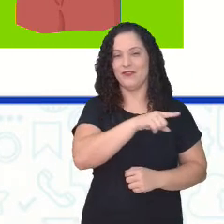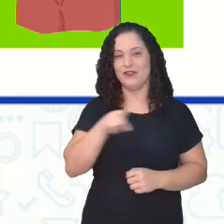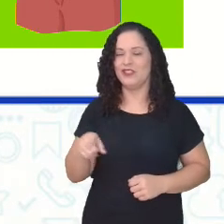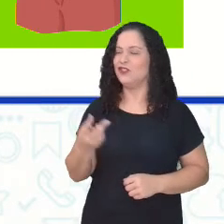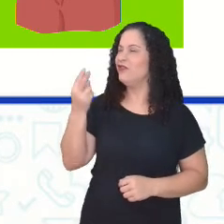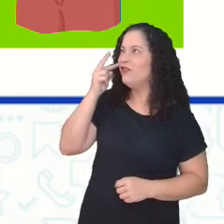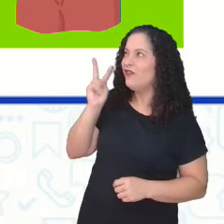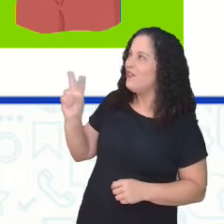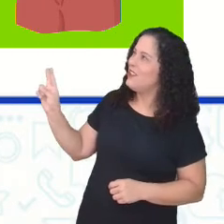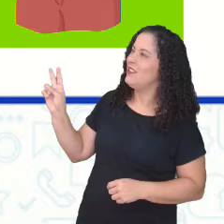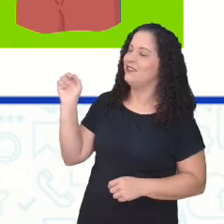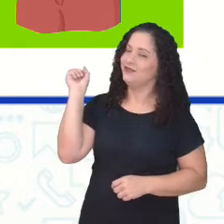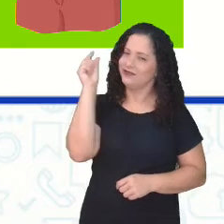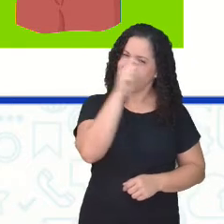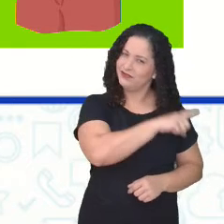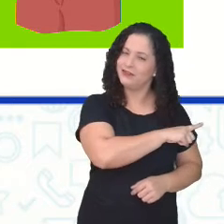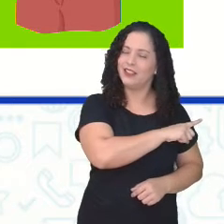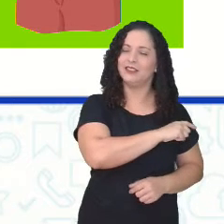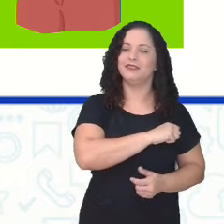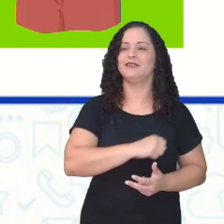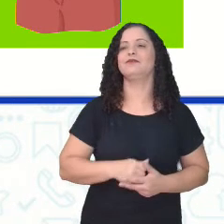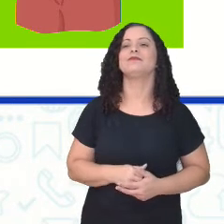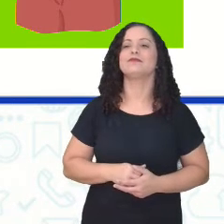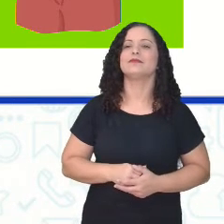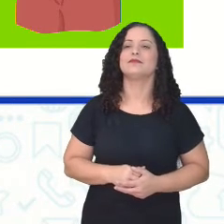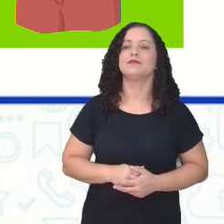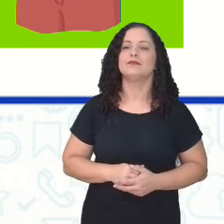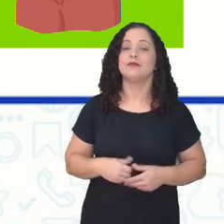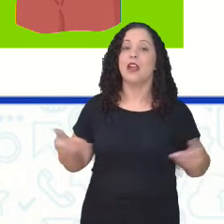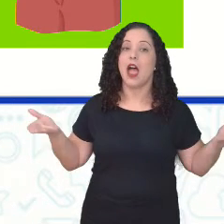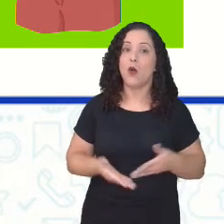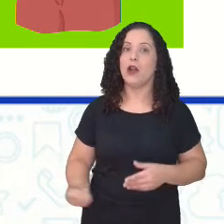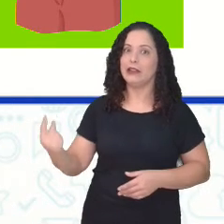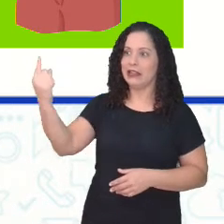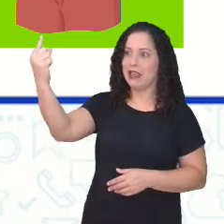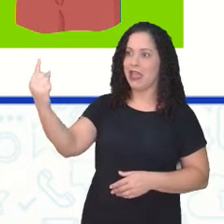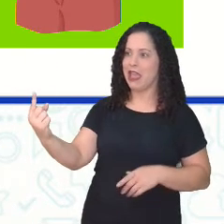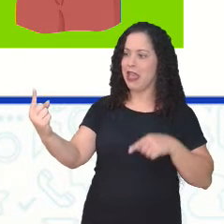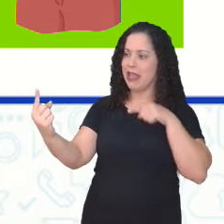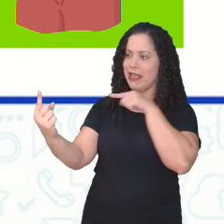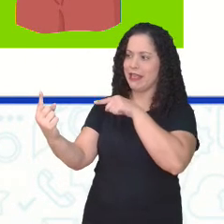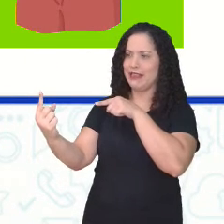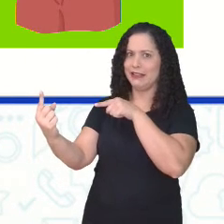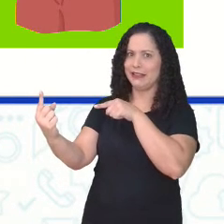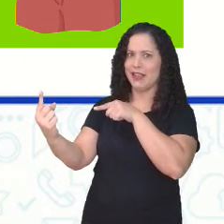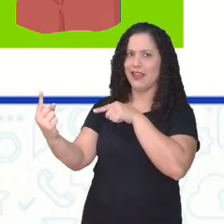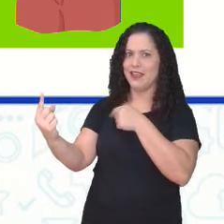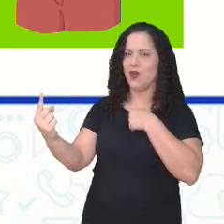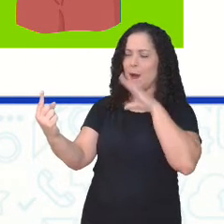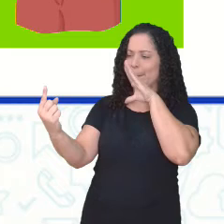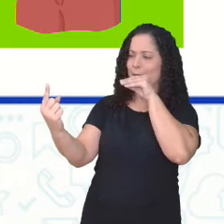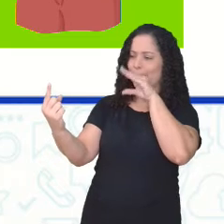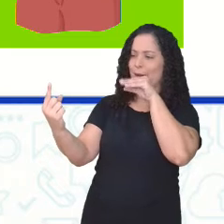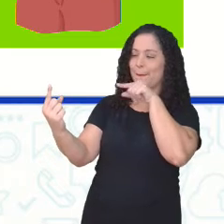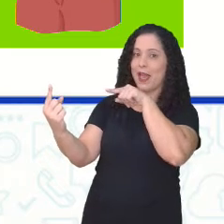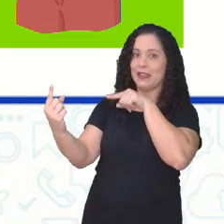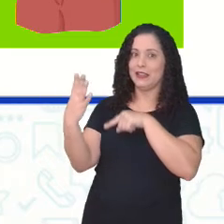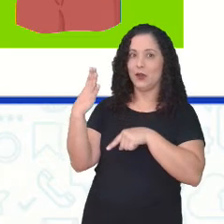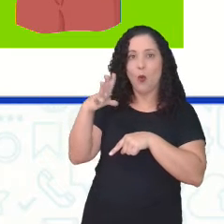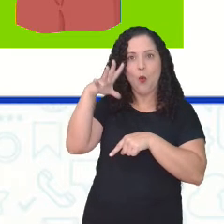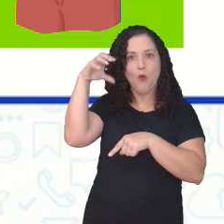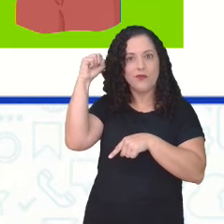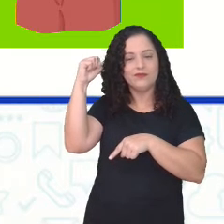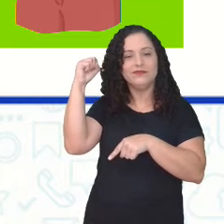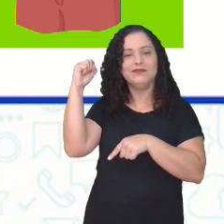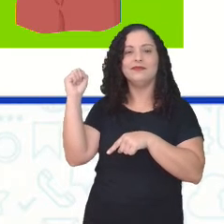estão conseguindo ver. E aí o interlocutor é aquela pessoa que recebe a mensagem, aquele que tem o